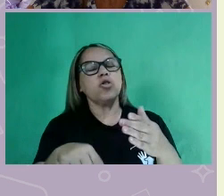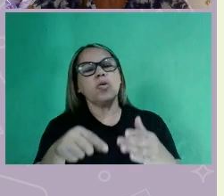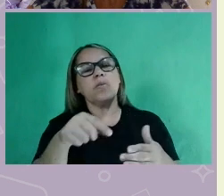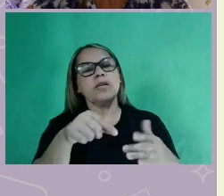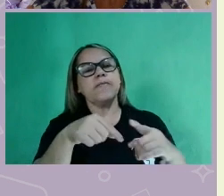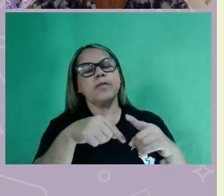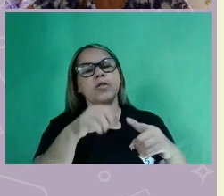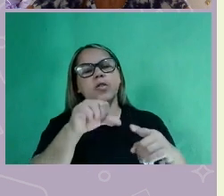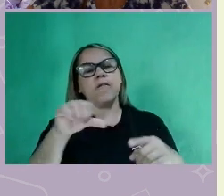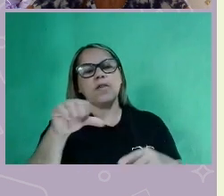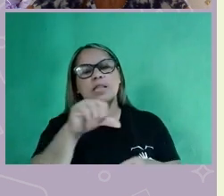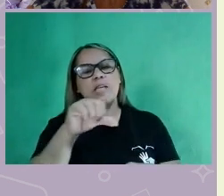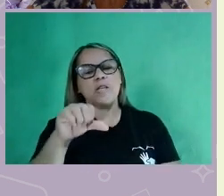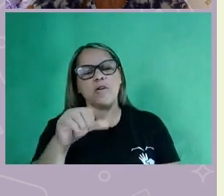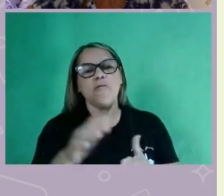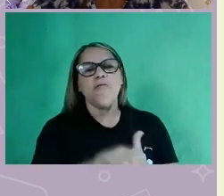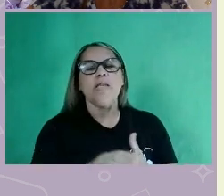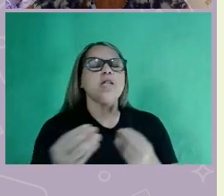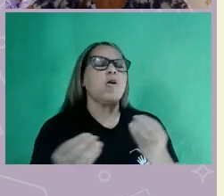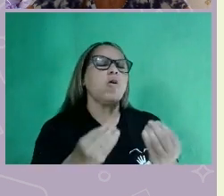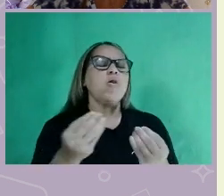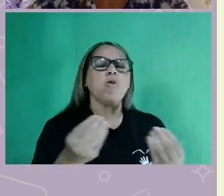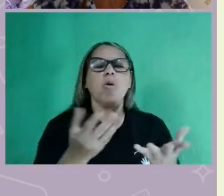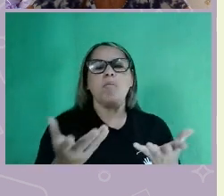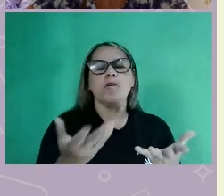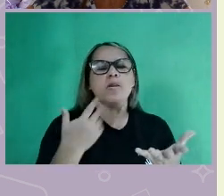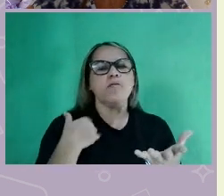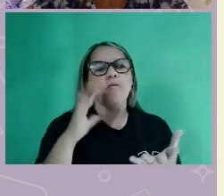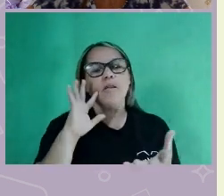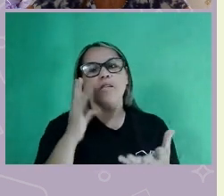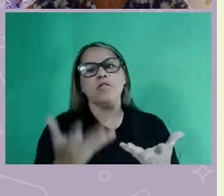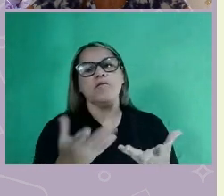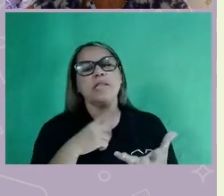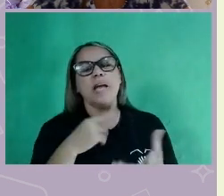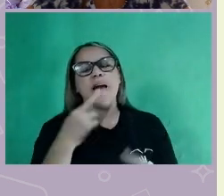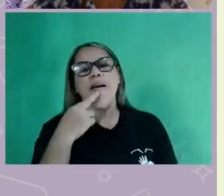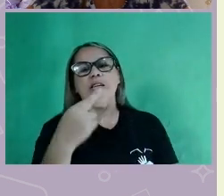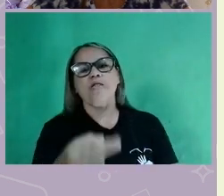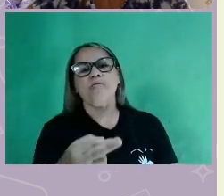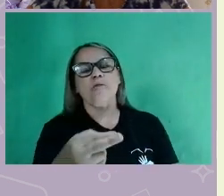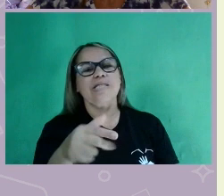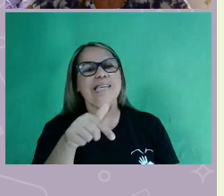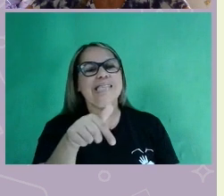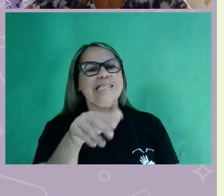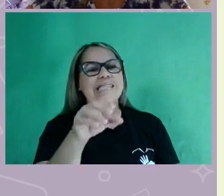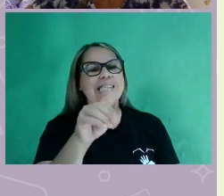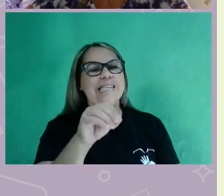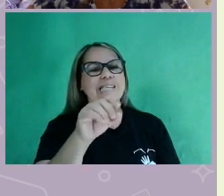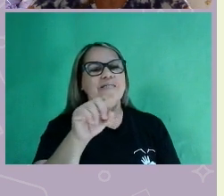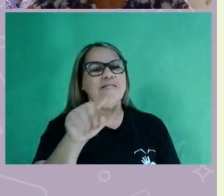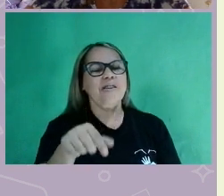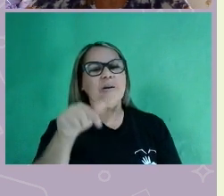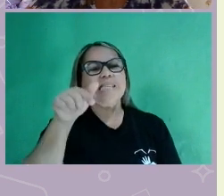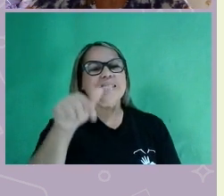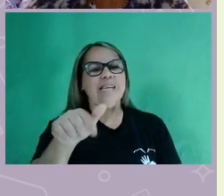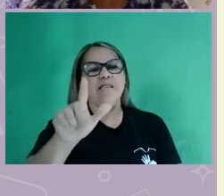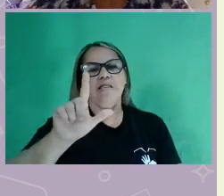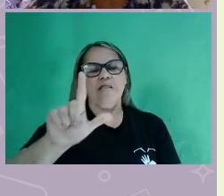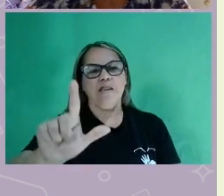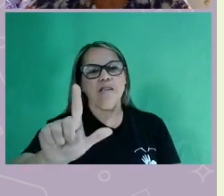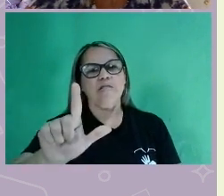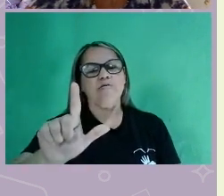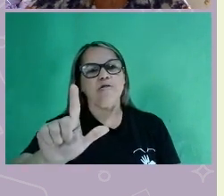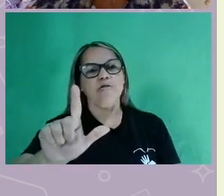colocar aqui em cima então resolvendo essa regra de 3 eu vou ter a resposta de 70 vírgula 7 litros então a